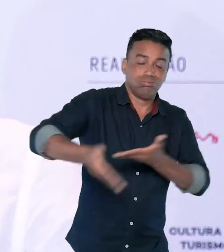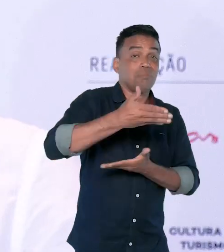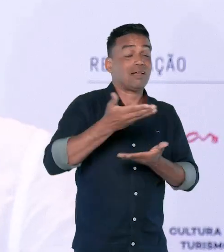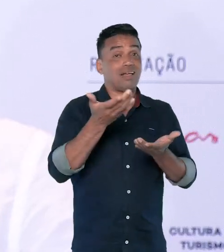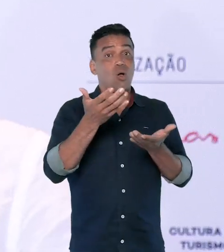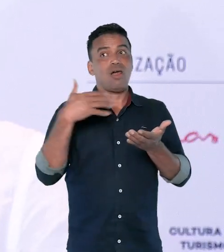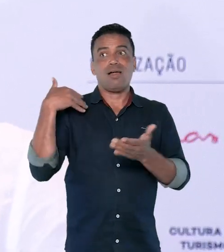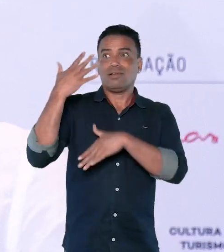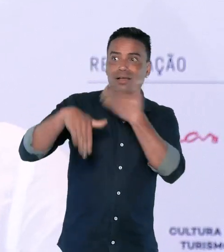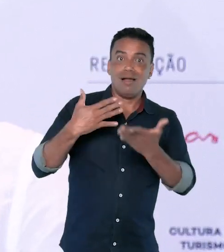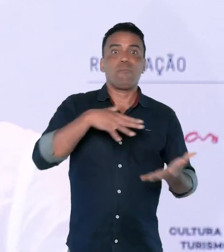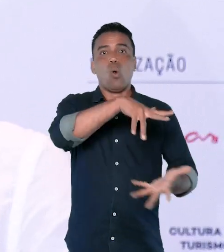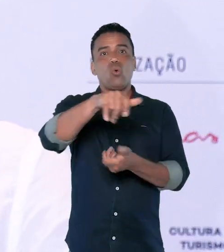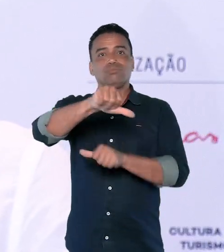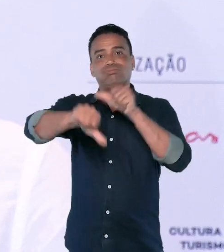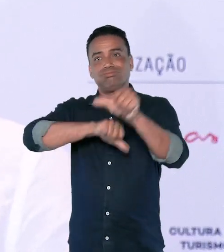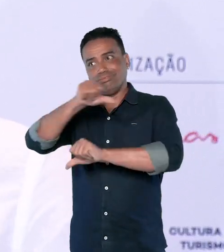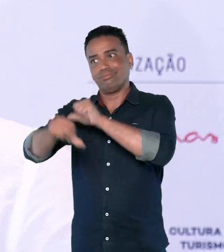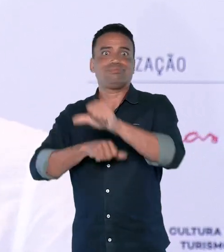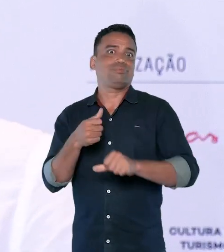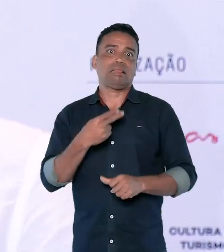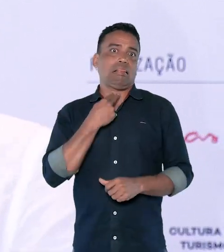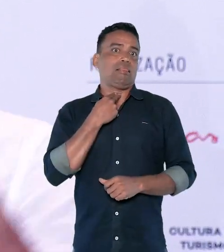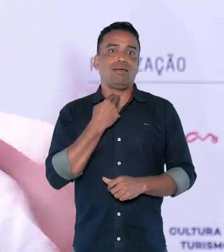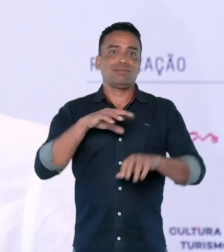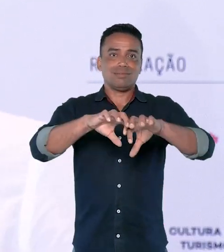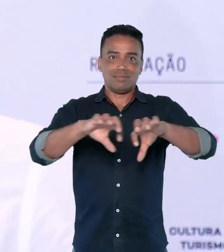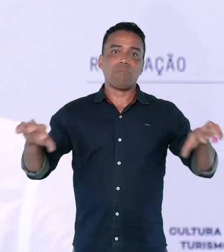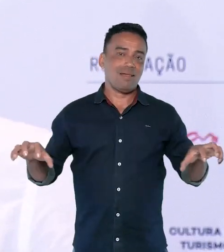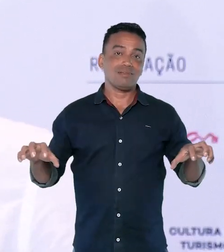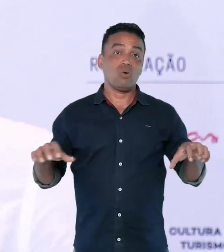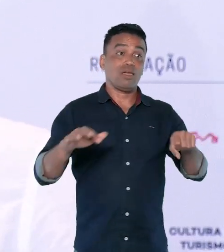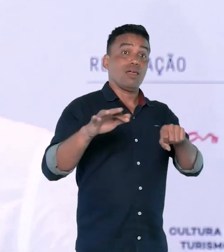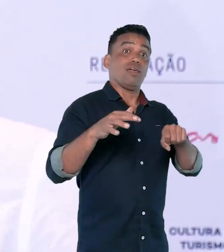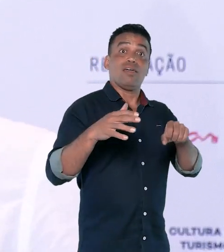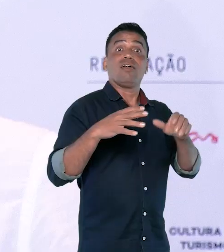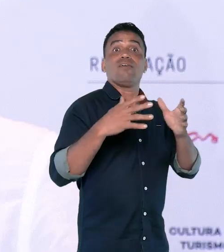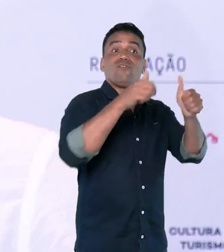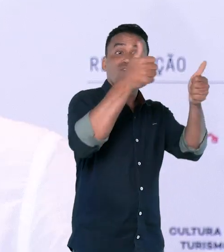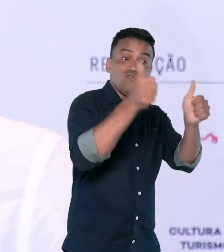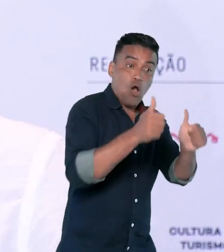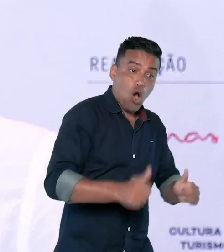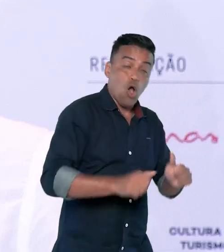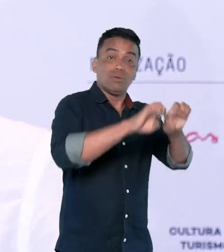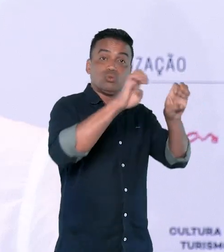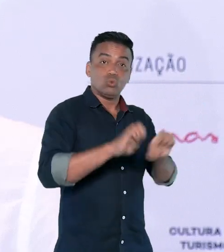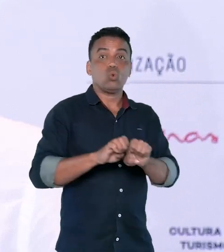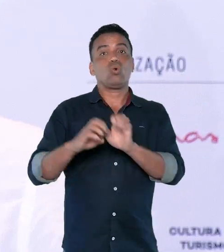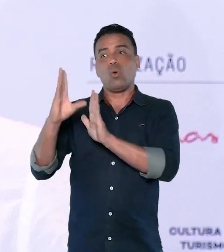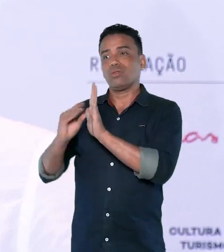gente? Assim, acho que não cabe mais a gente fazer essa diferenciação do que é forma, do que é conteúdo, e eu acho que